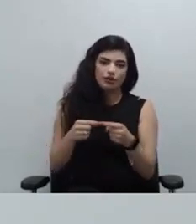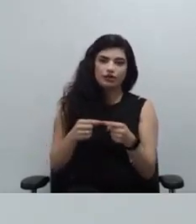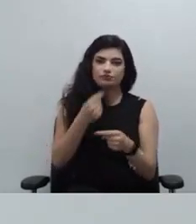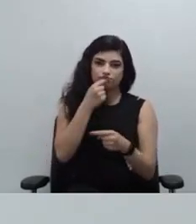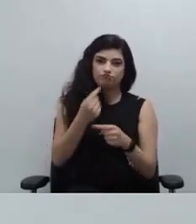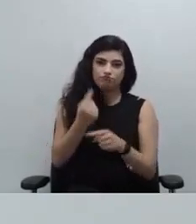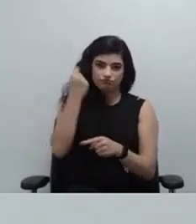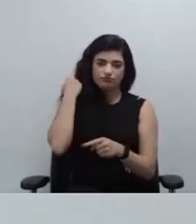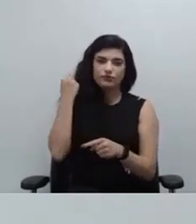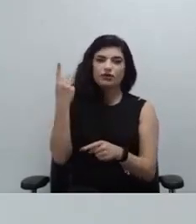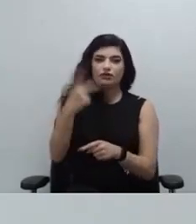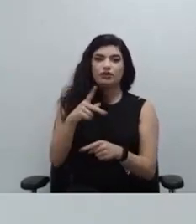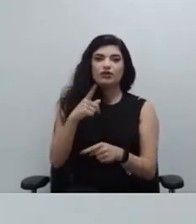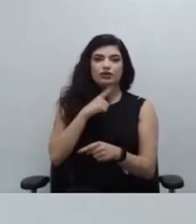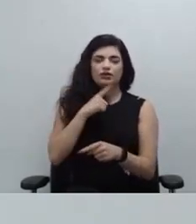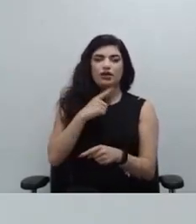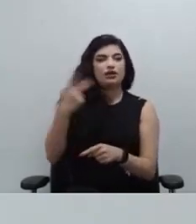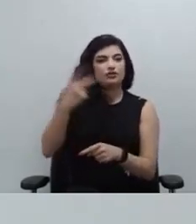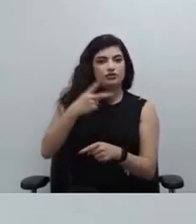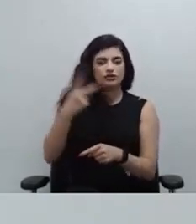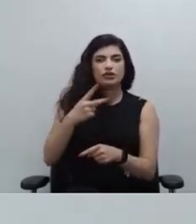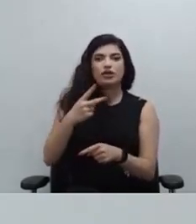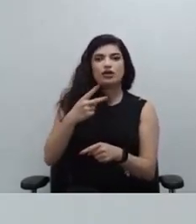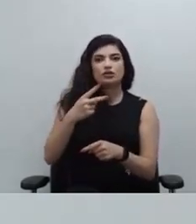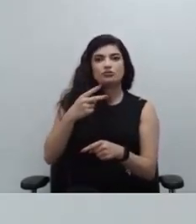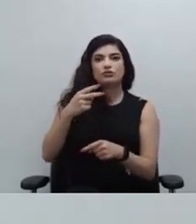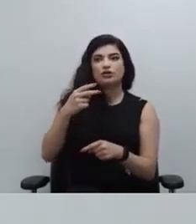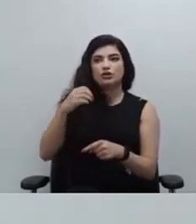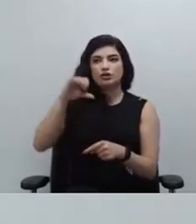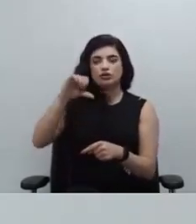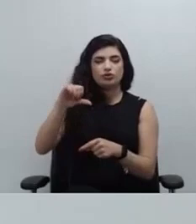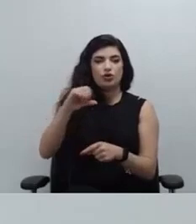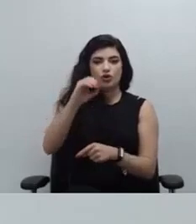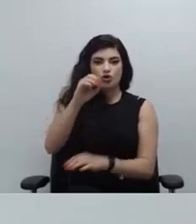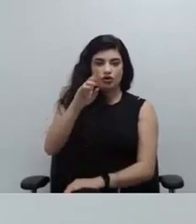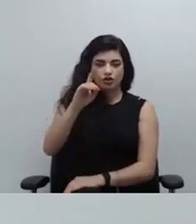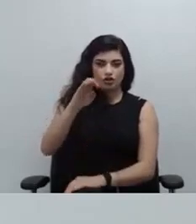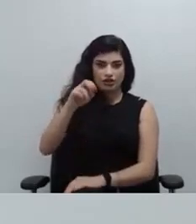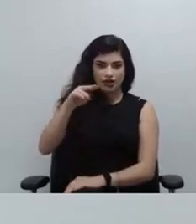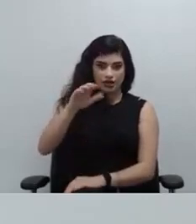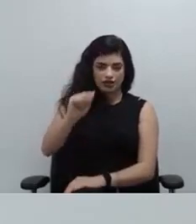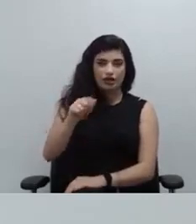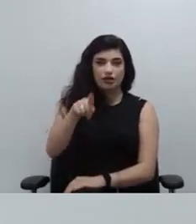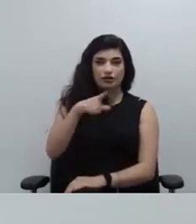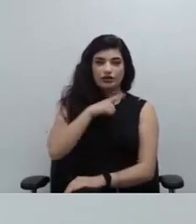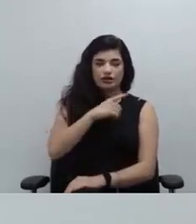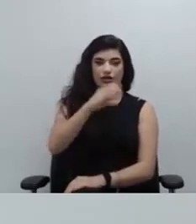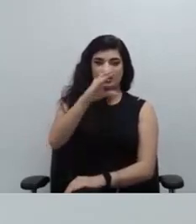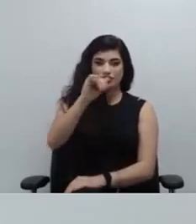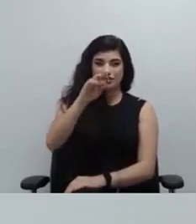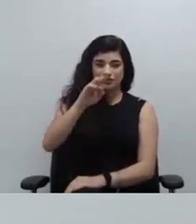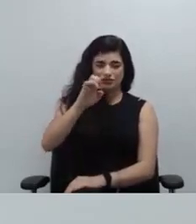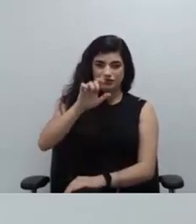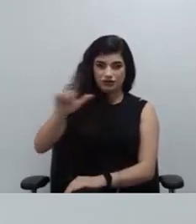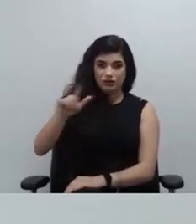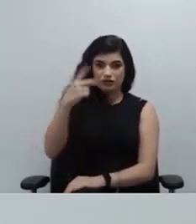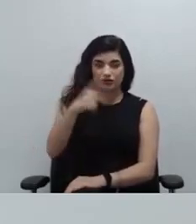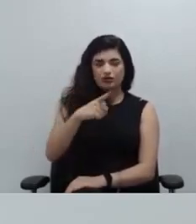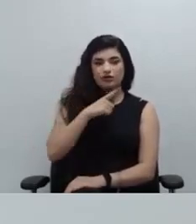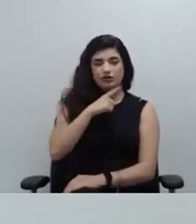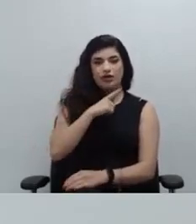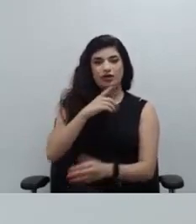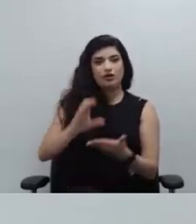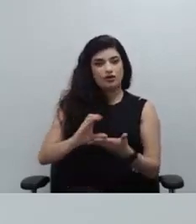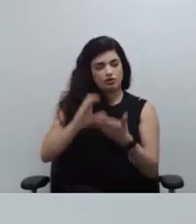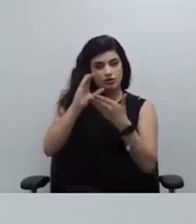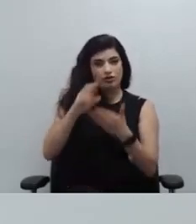recente 829ª sessão ordinária, em que dezenas de representantes da sociedade civil trouxeram ricos relatos ao colegiado no bojo